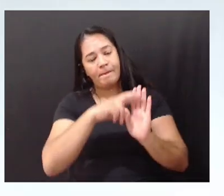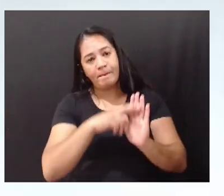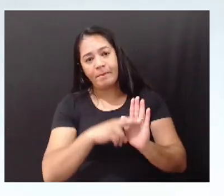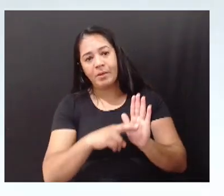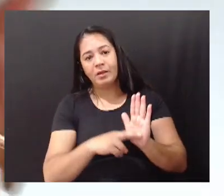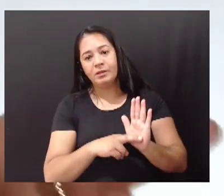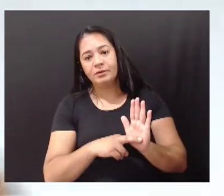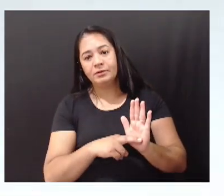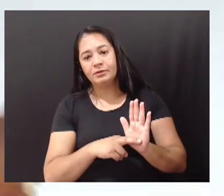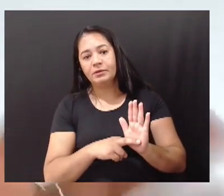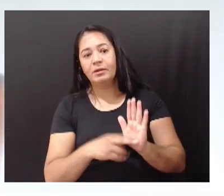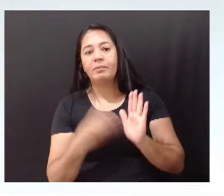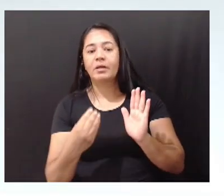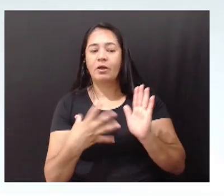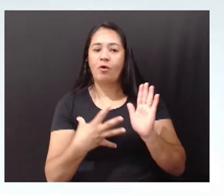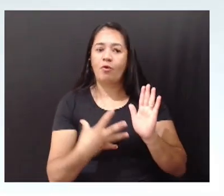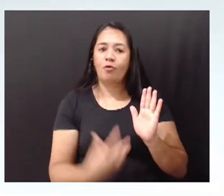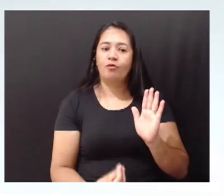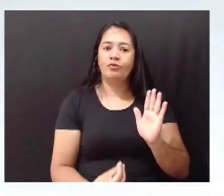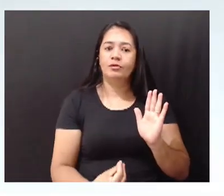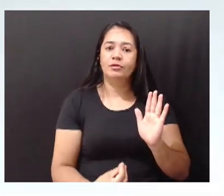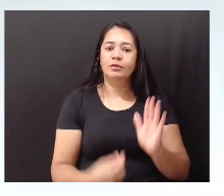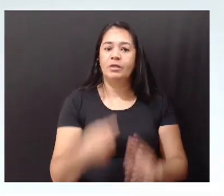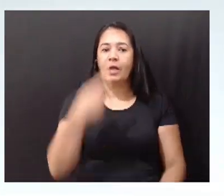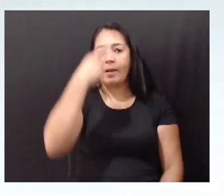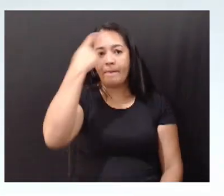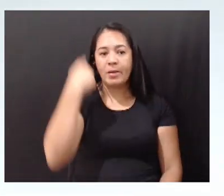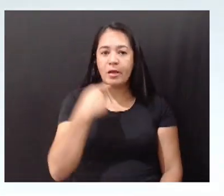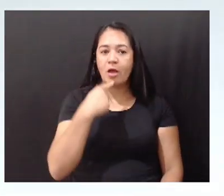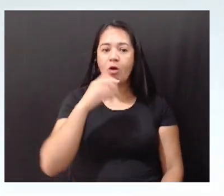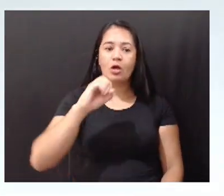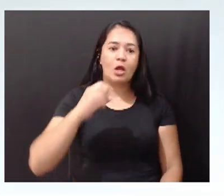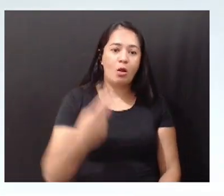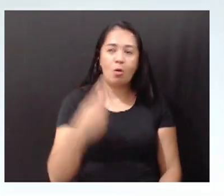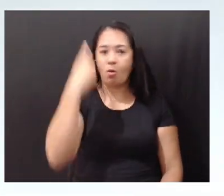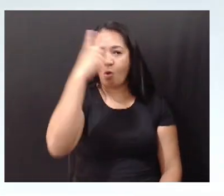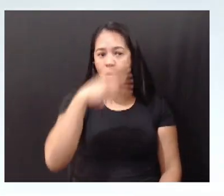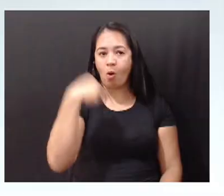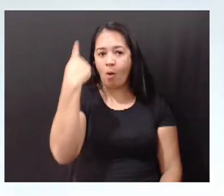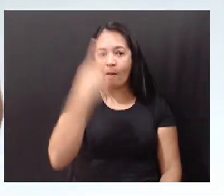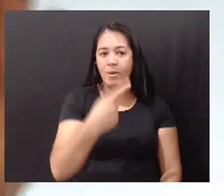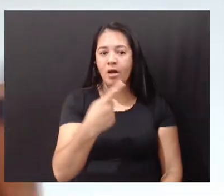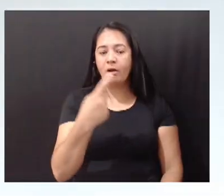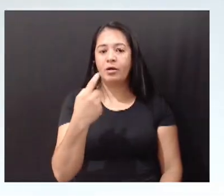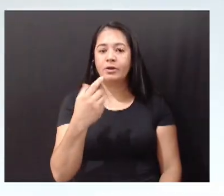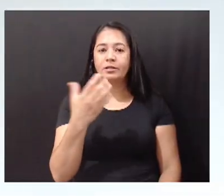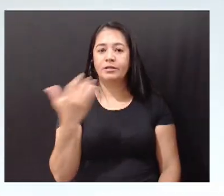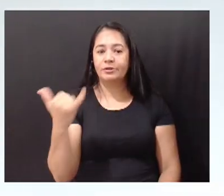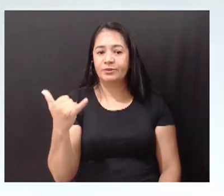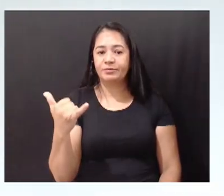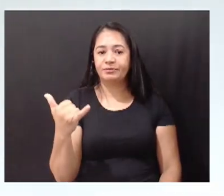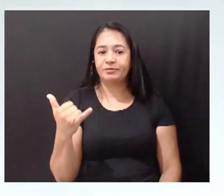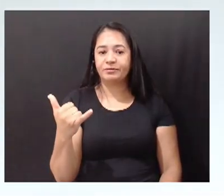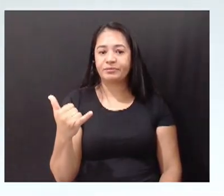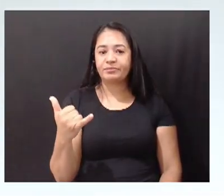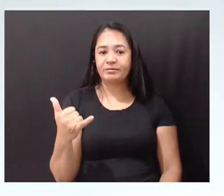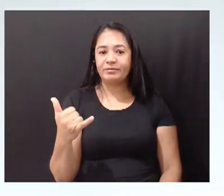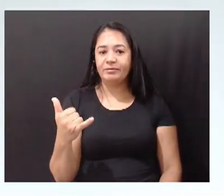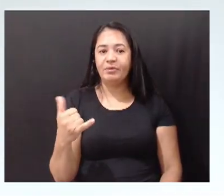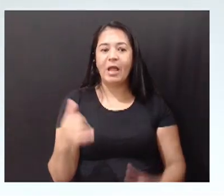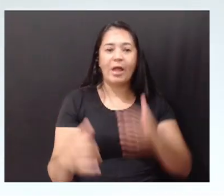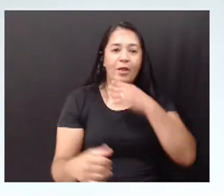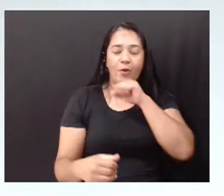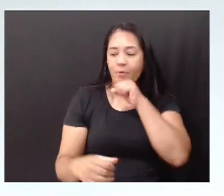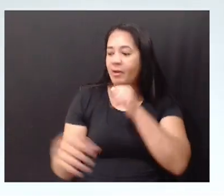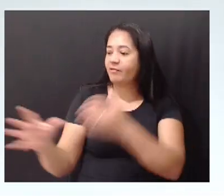filhos ficam meia hora, 1 hora no celular e tomem esse celular, Se ele também não faz esse processo